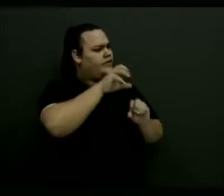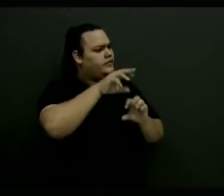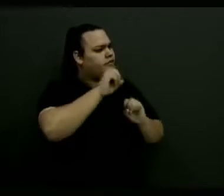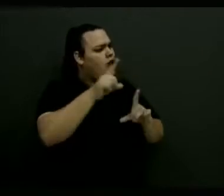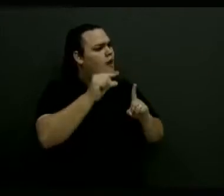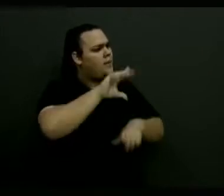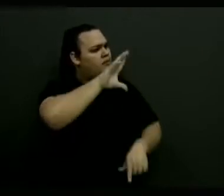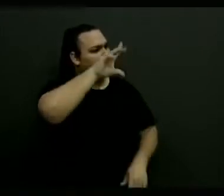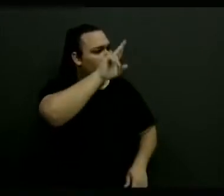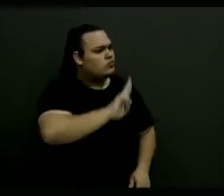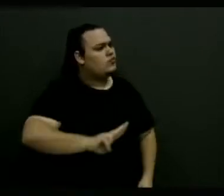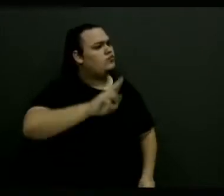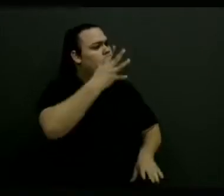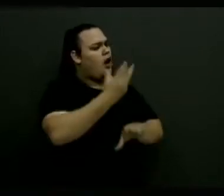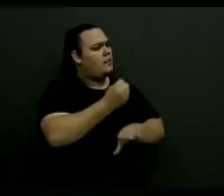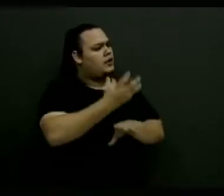todo esse trajeto.